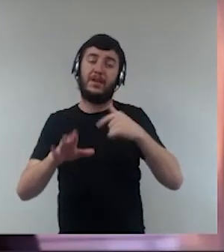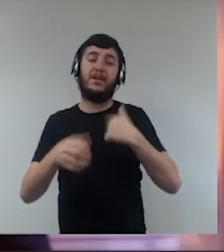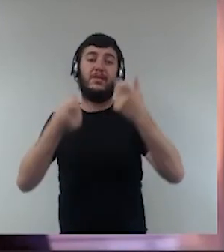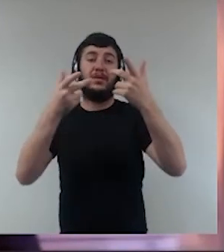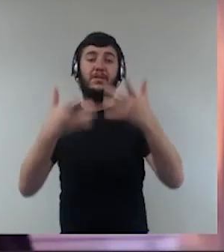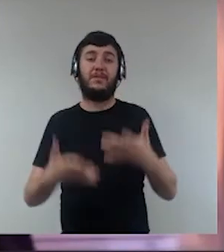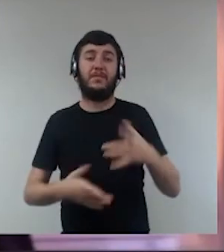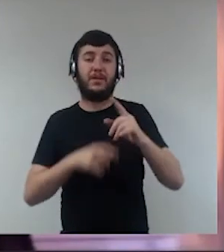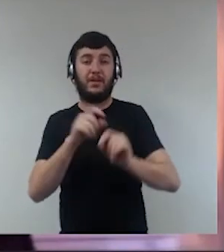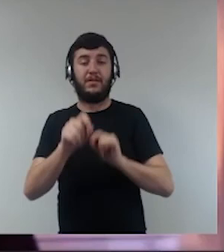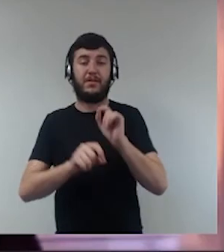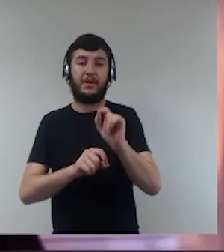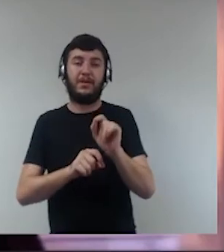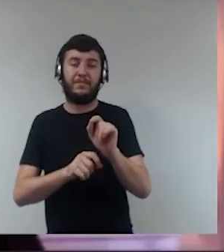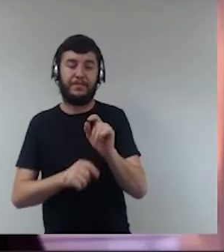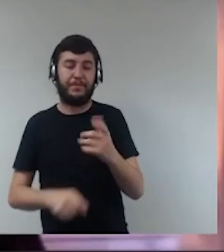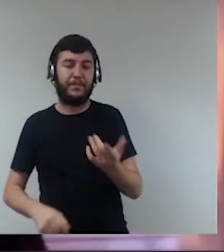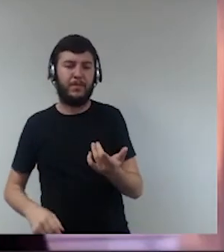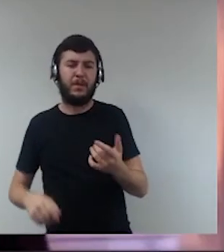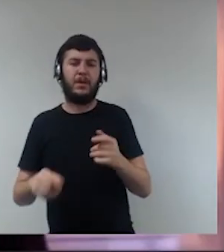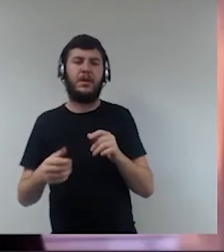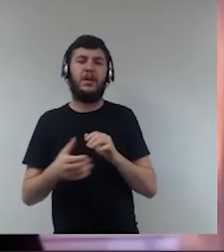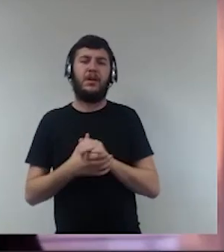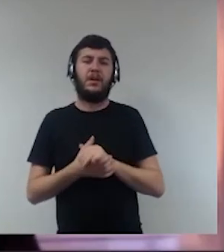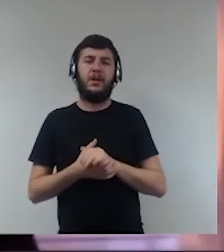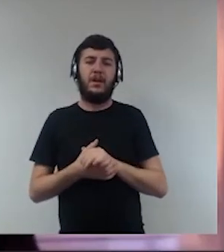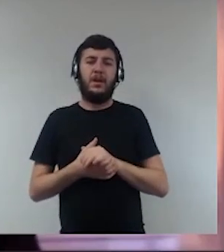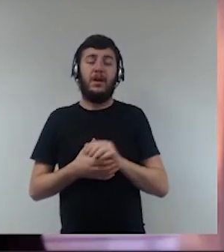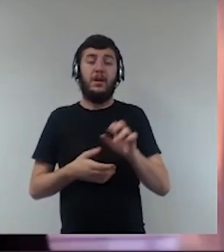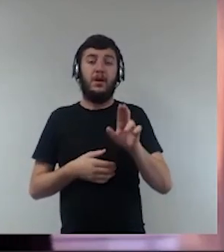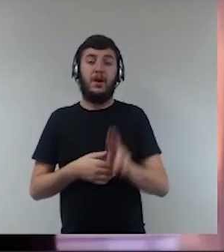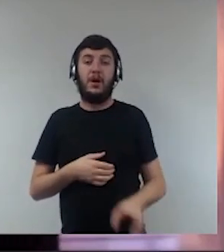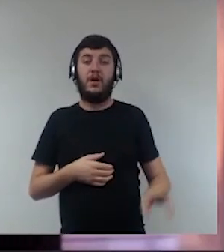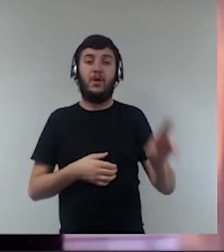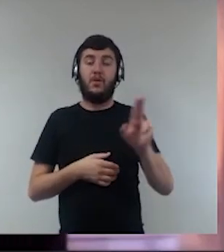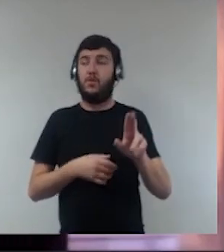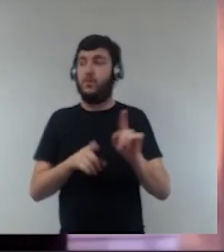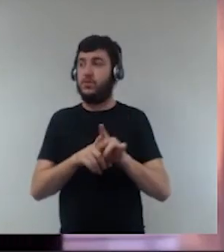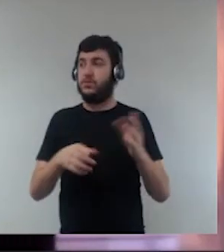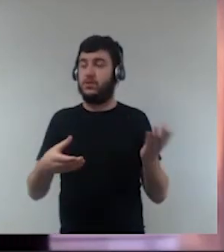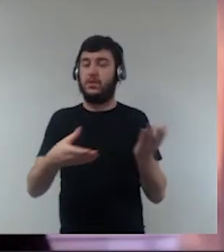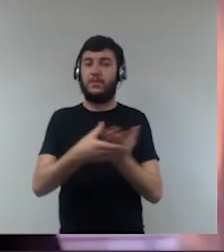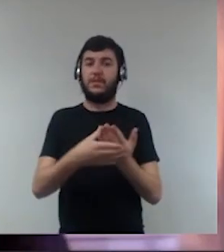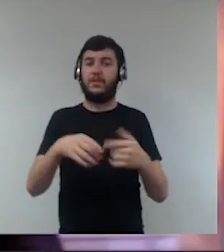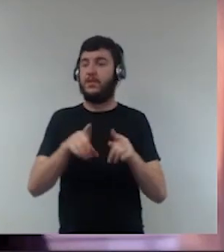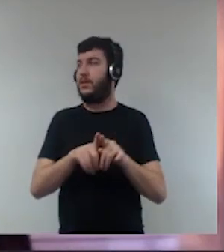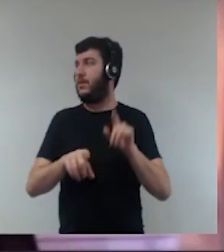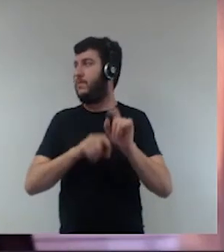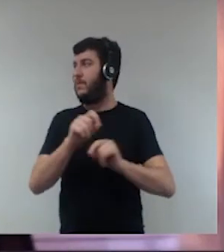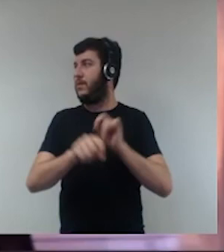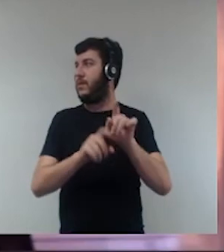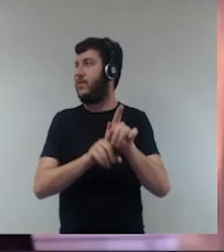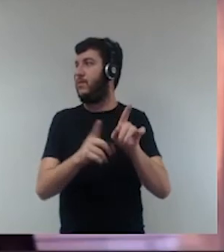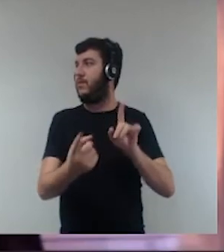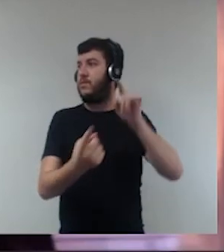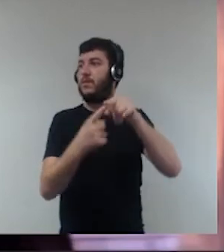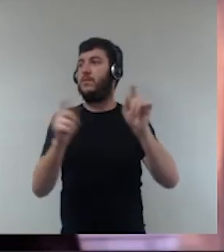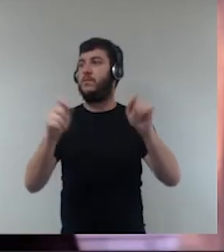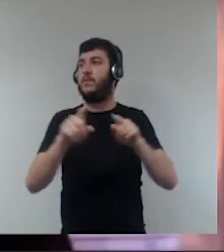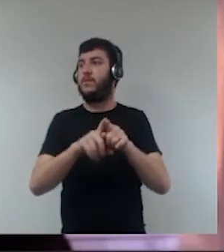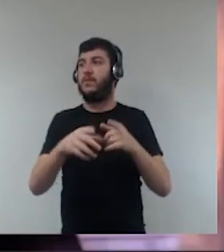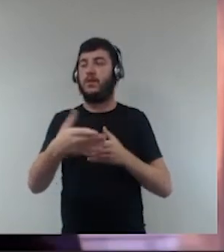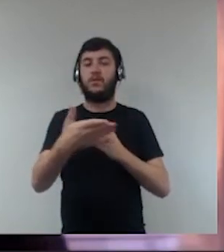dizendo na minha fala, o uso do negócio processual para que as partes autorizem as comunicações processuais